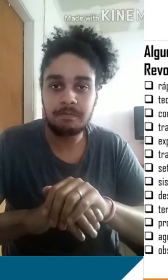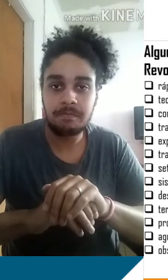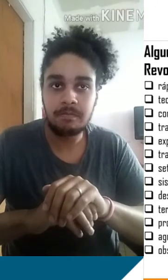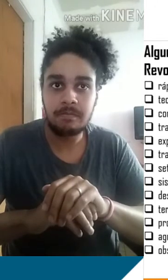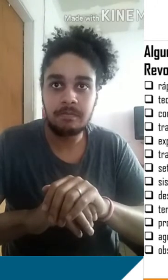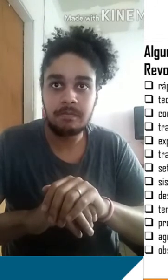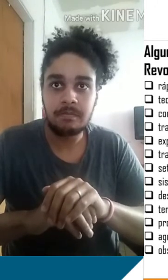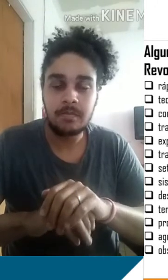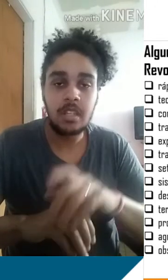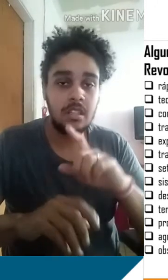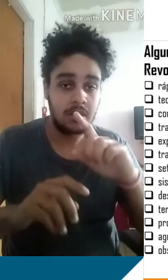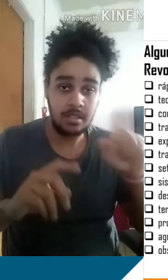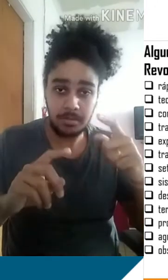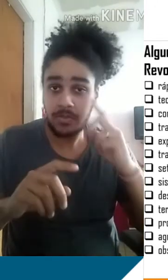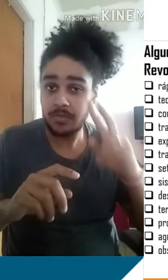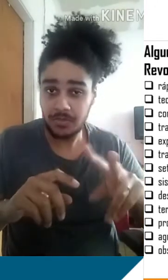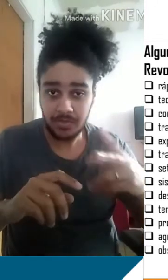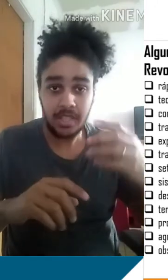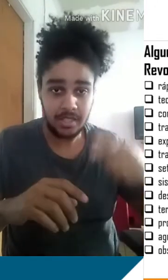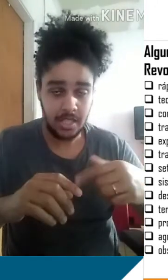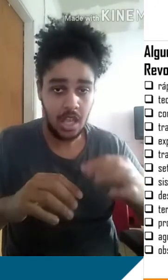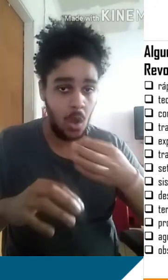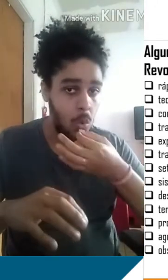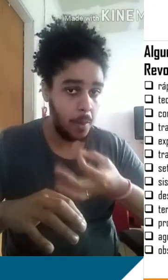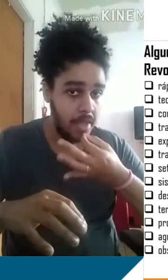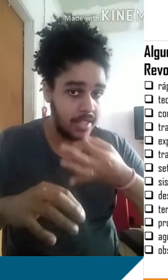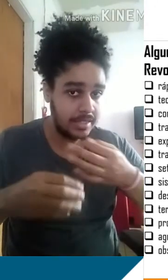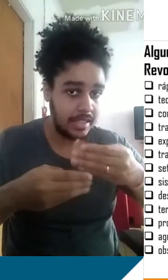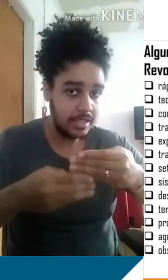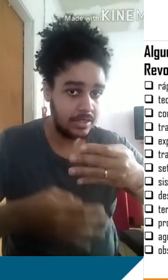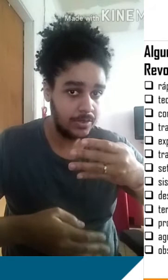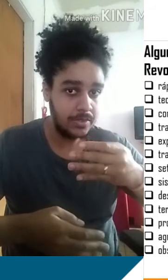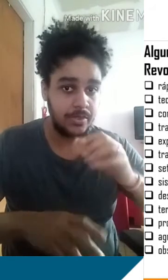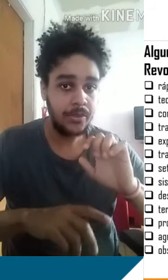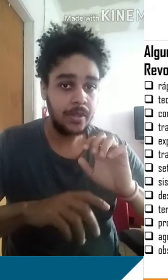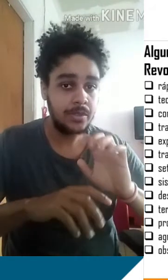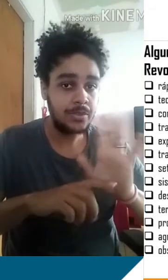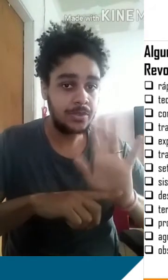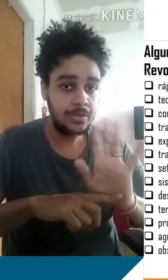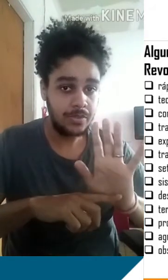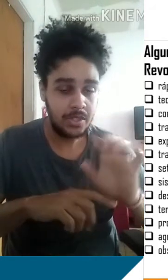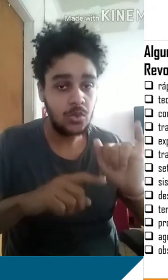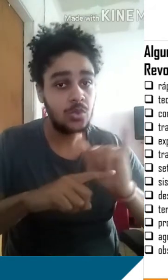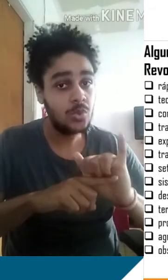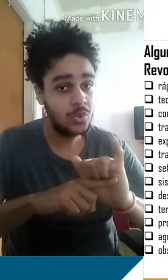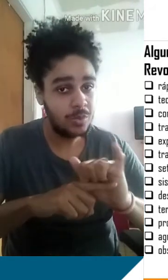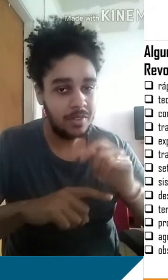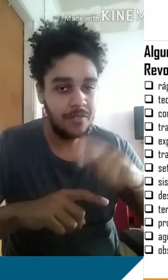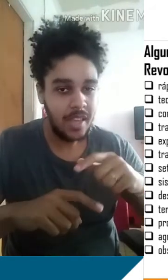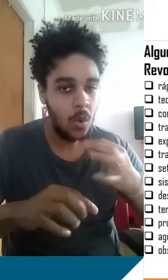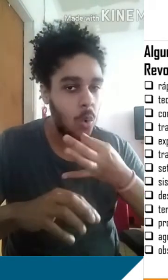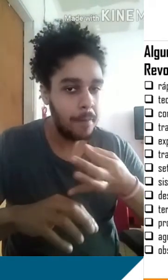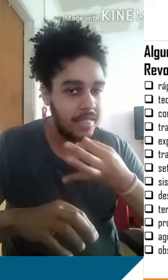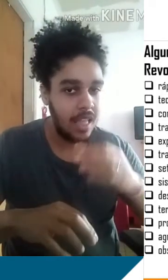Bom, aqui algumas características dessa terceira revolução industrial. Não vou fazer a leitura de todas, mas vou fazer alguns apontamentos,